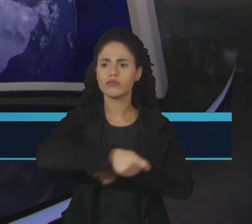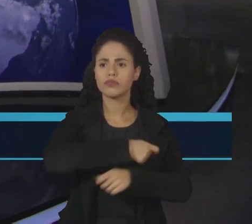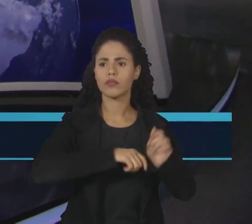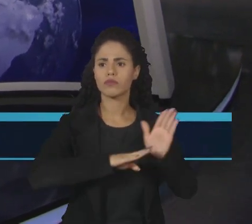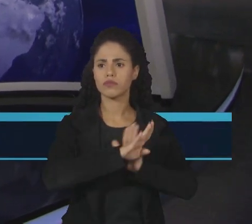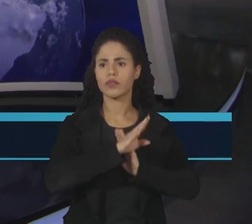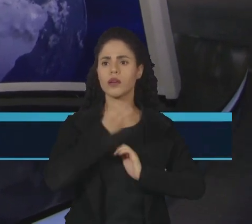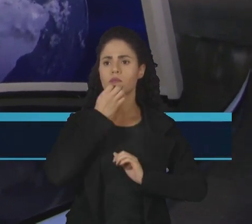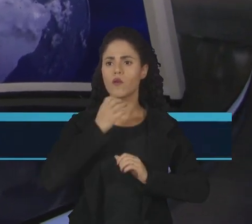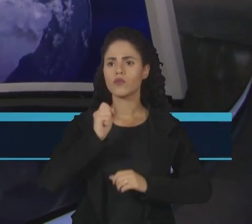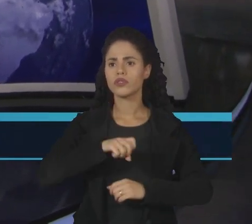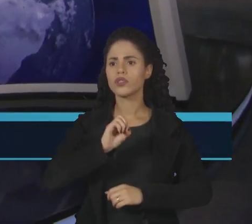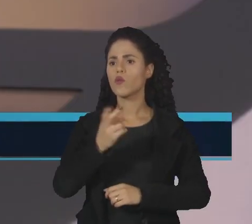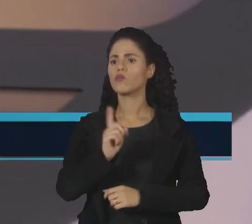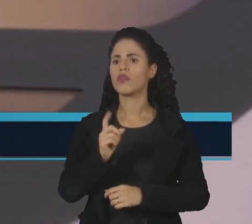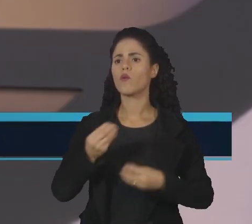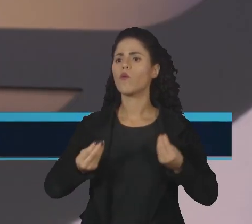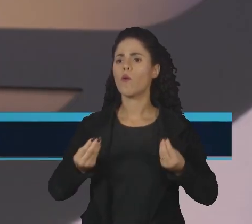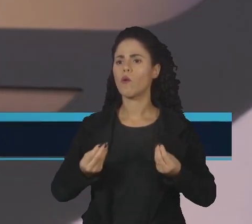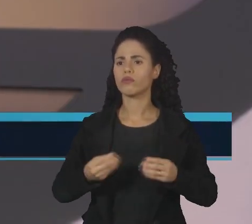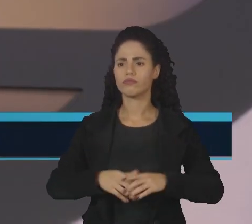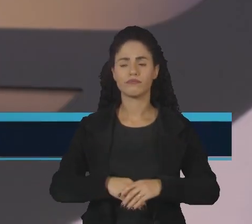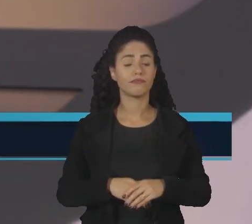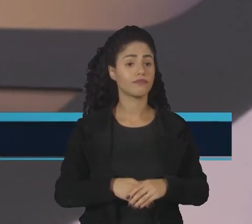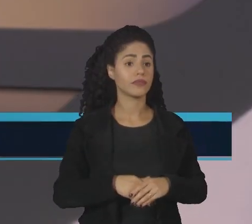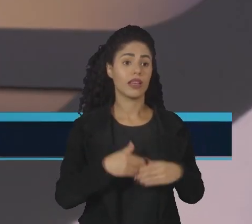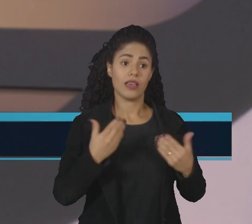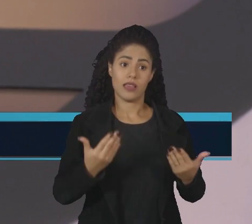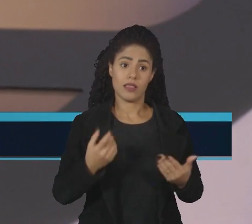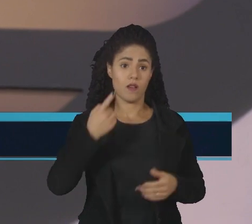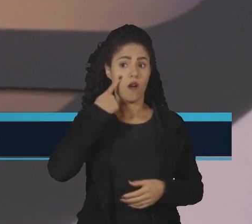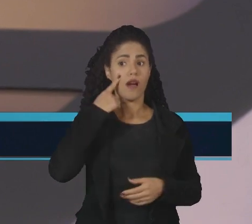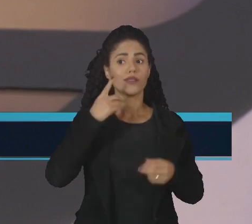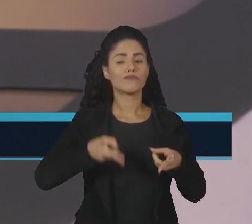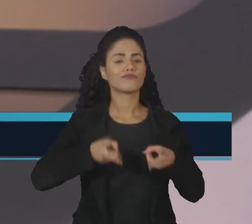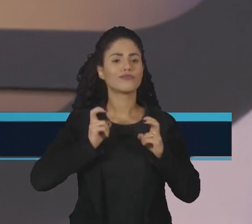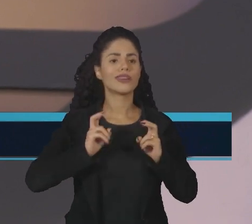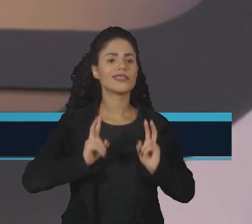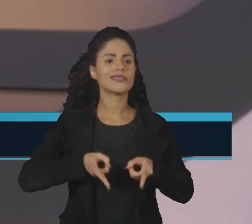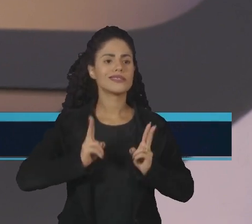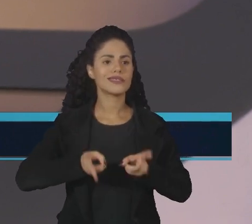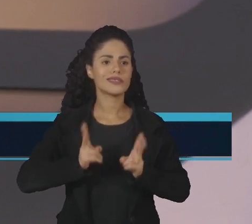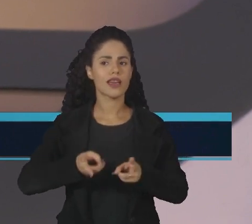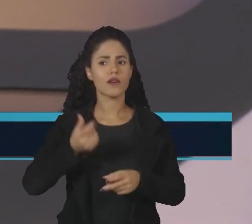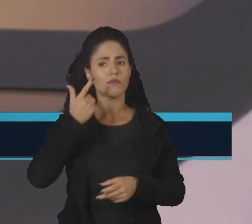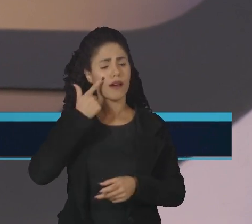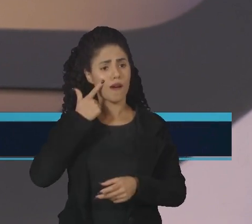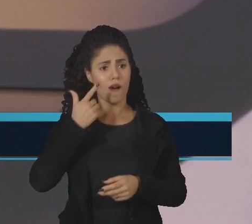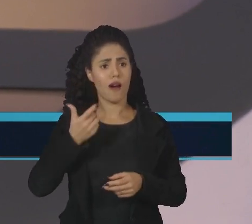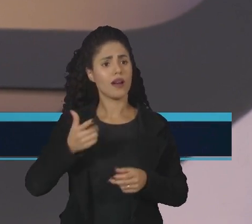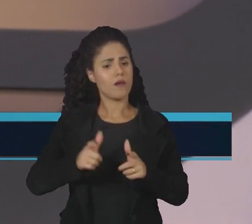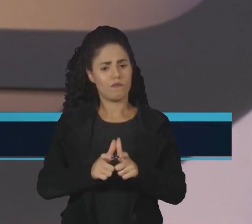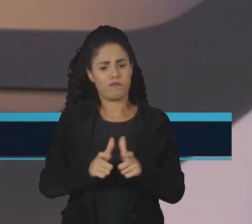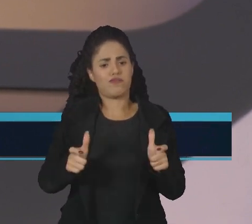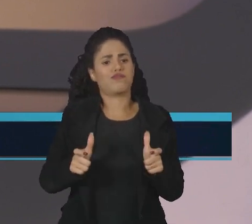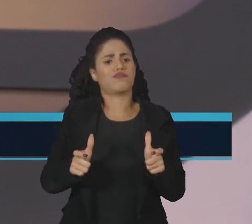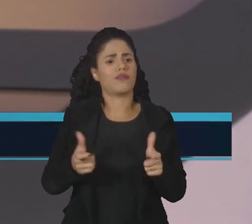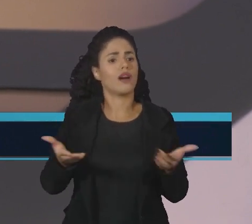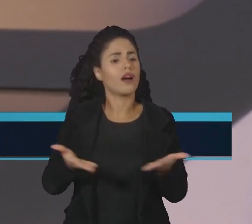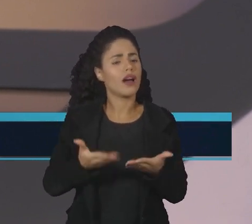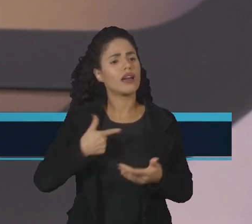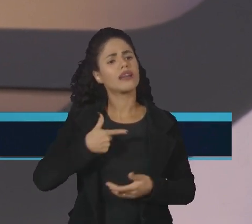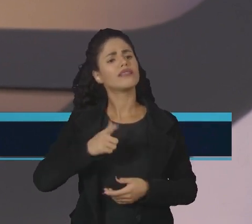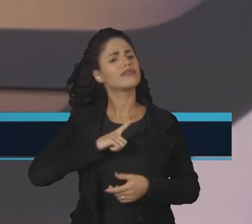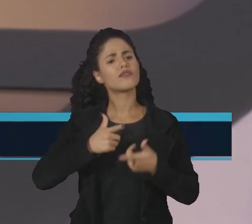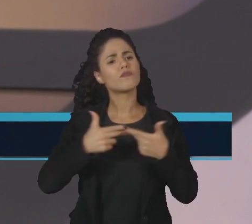não, Mariana? Bom, todo o cenário econômico é cíclico, né? Assim, a gente sempre tem tempos de maior aquecimento e menor aquecimento, mas eu acho que tem algo sobre o